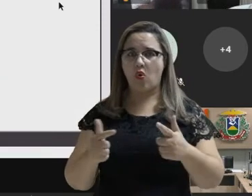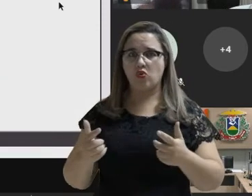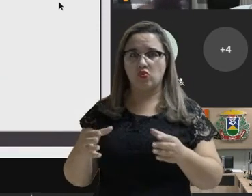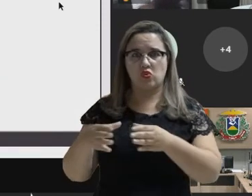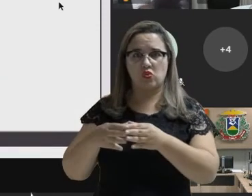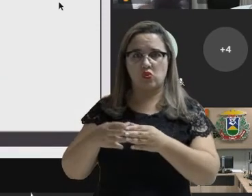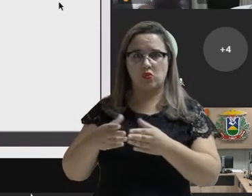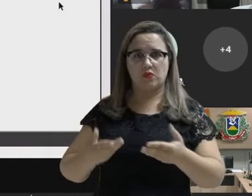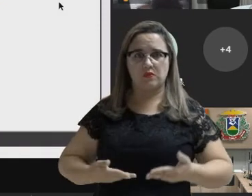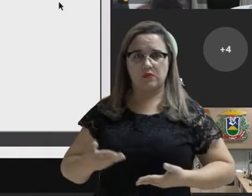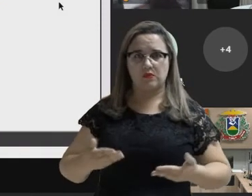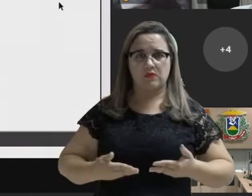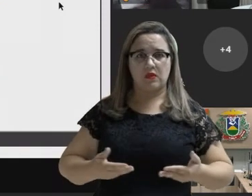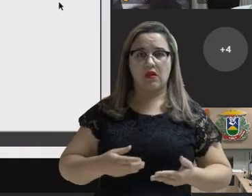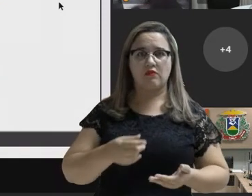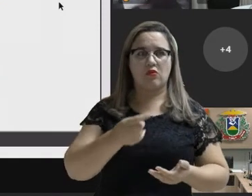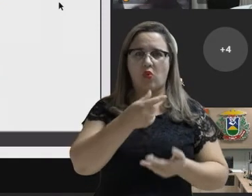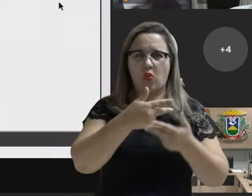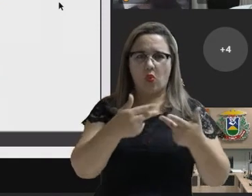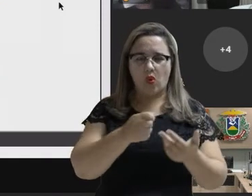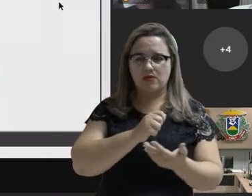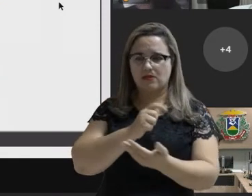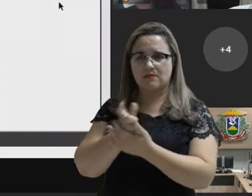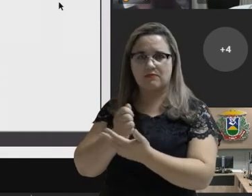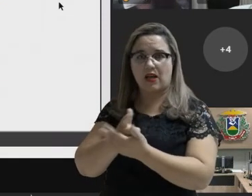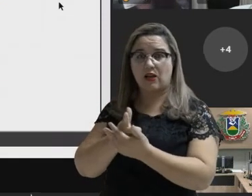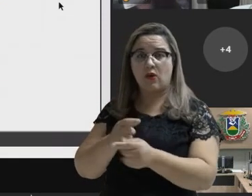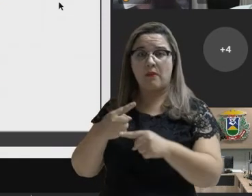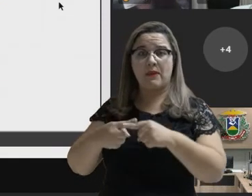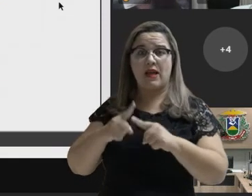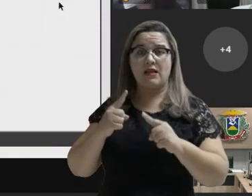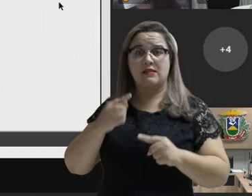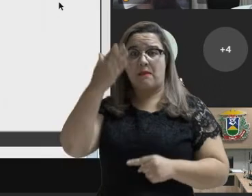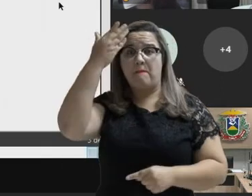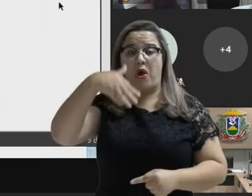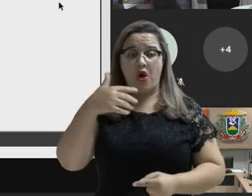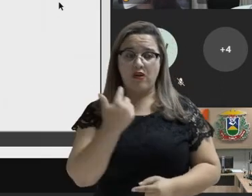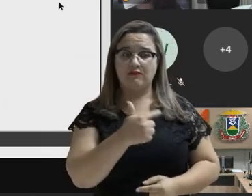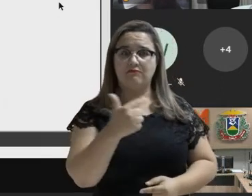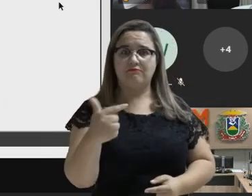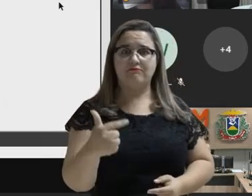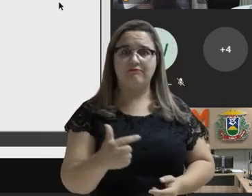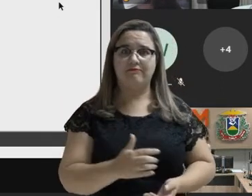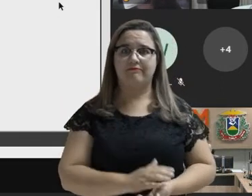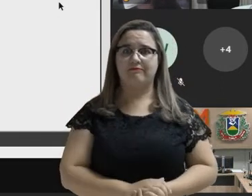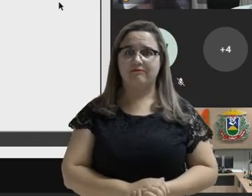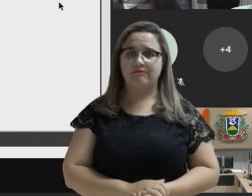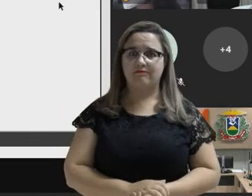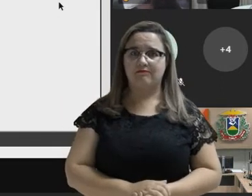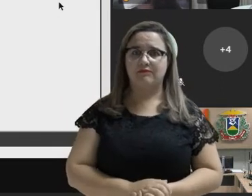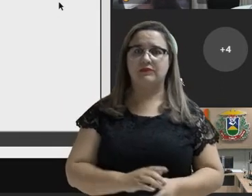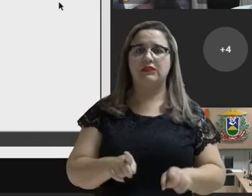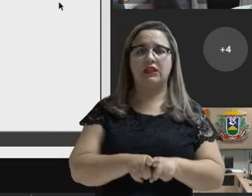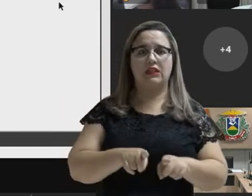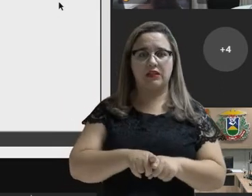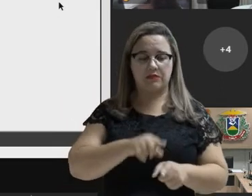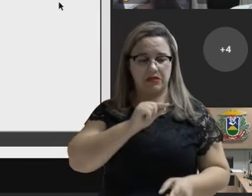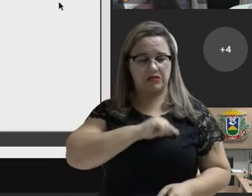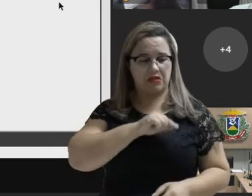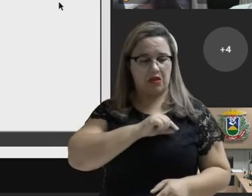valores pagos, sem a devida comprovação, pagos. Já as questões inerentes ao propalado aumento de salário de